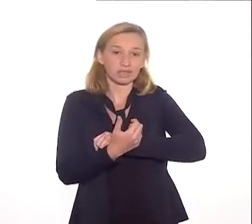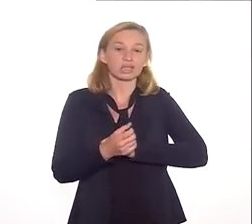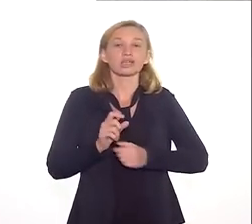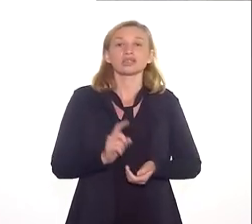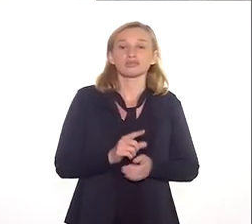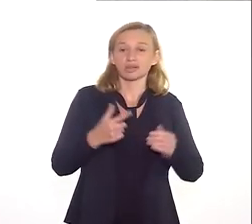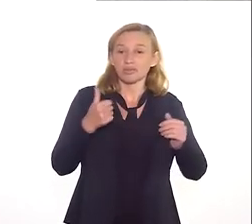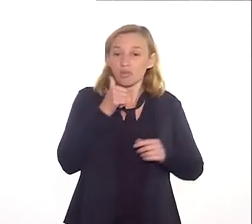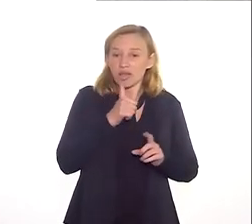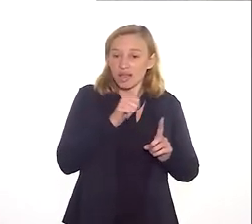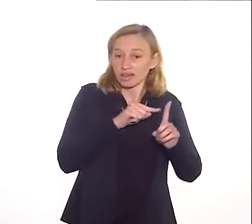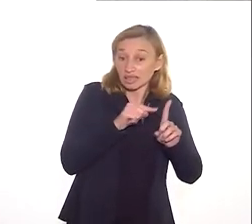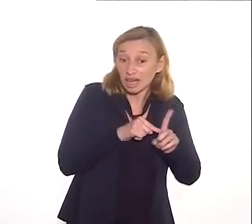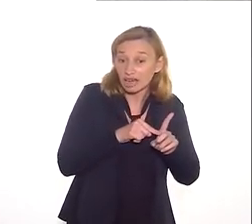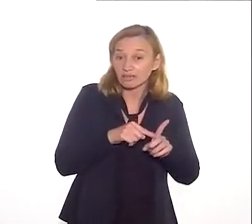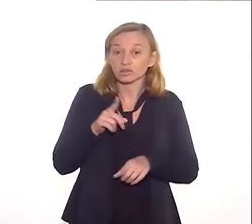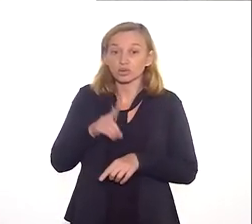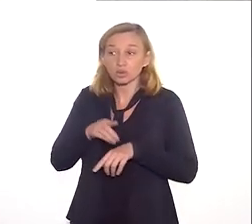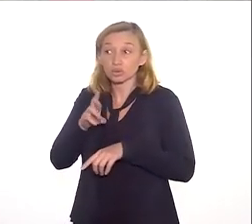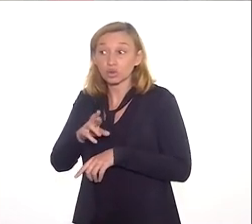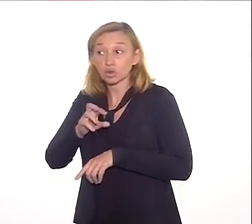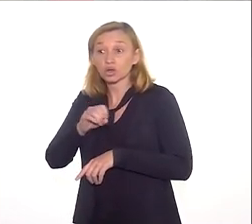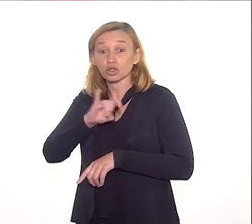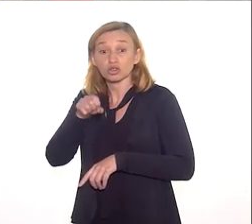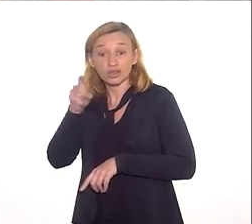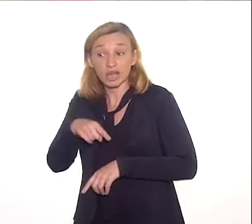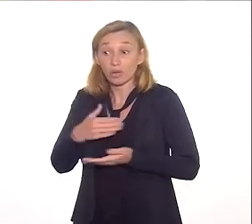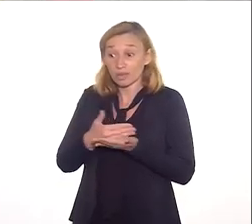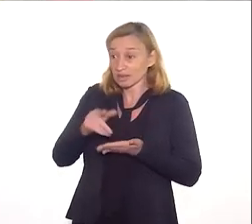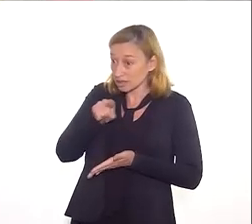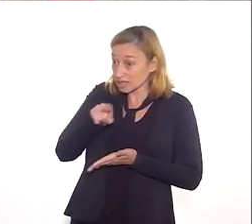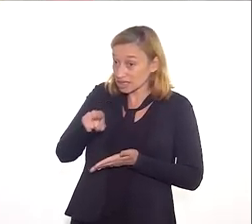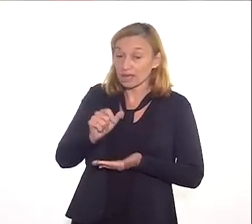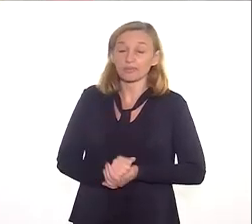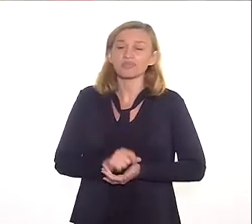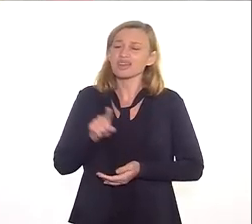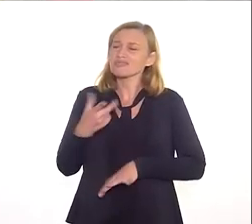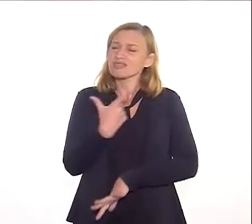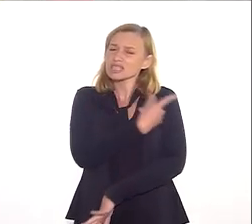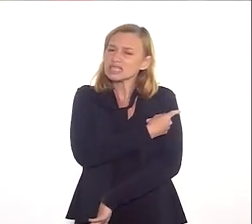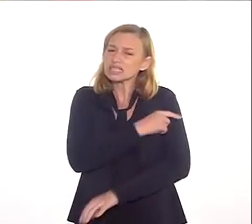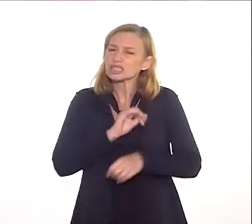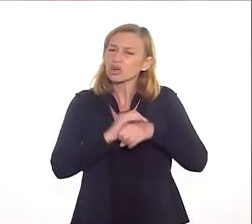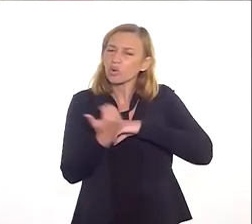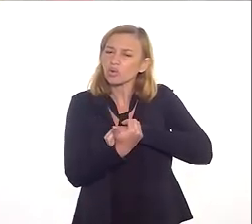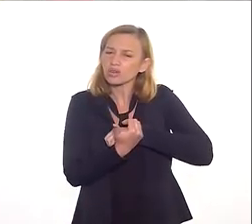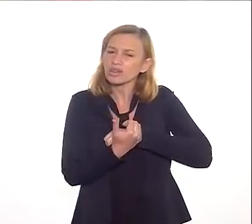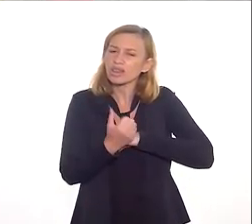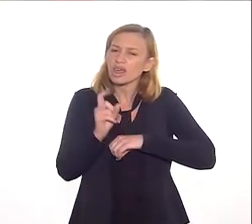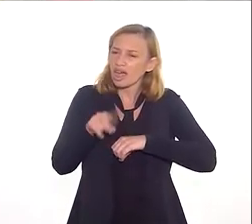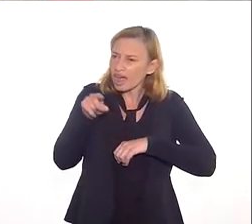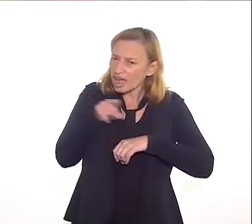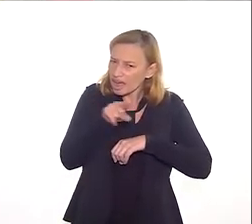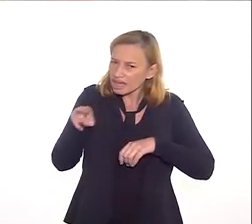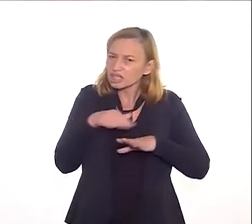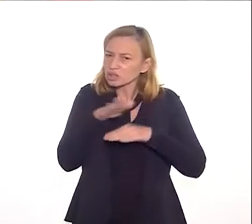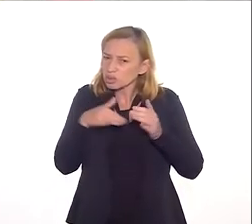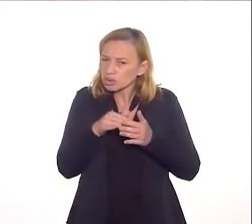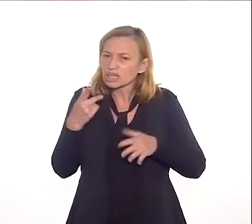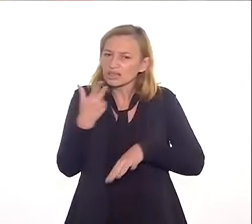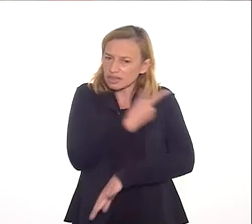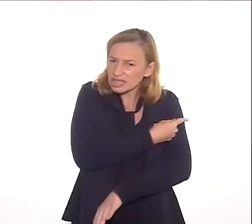Covid-19 para as gestantes. Doutor José Paulo, vou começar com você. Essa vacina da Covid, né? Na verdade, essas